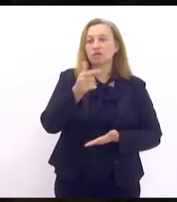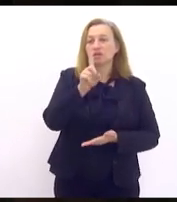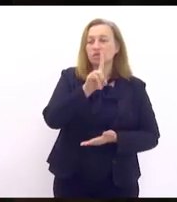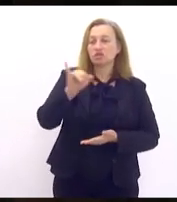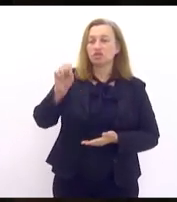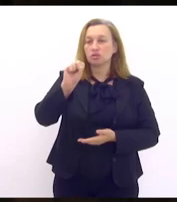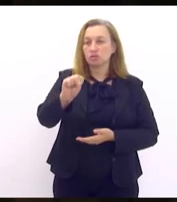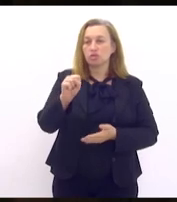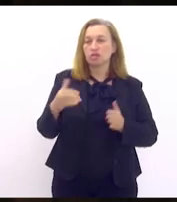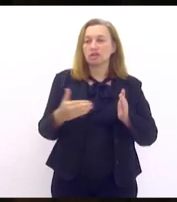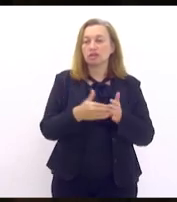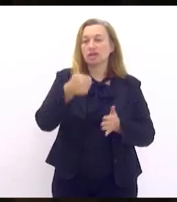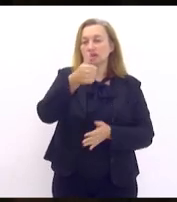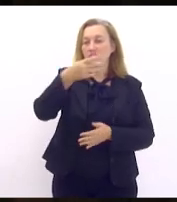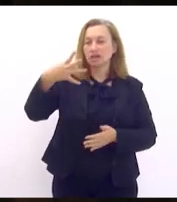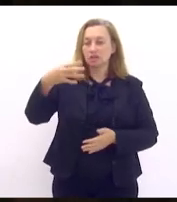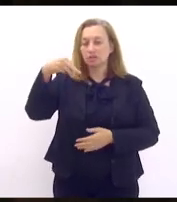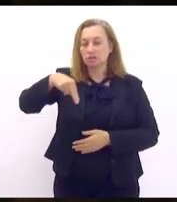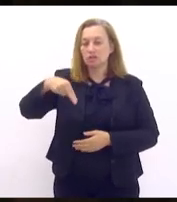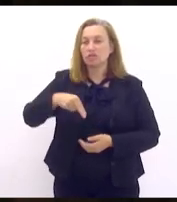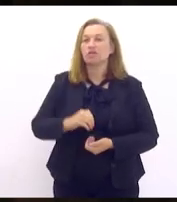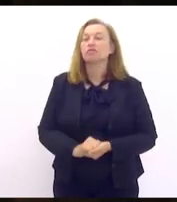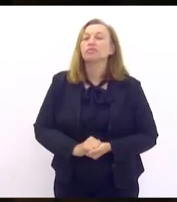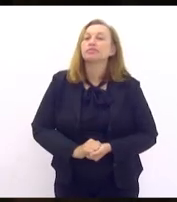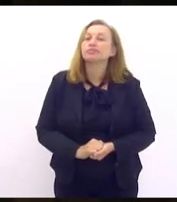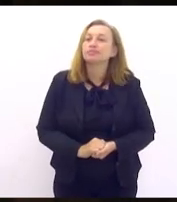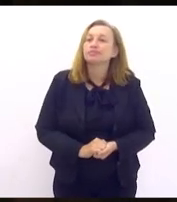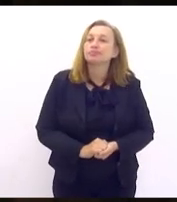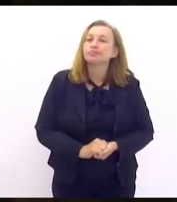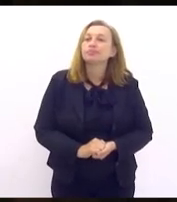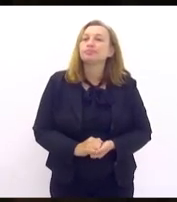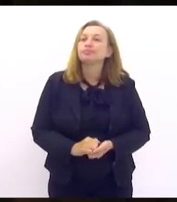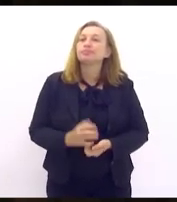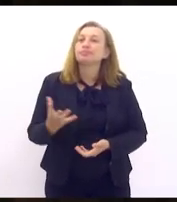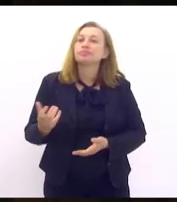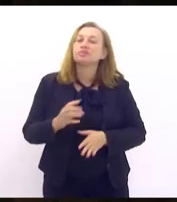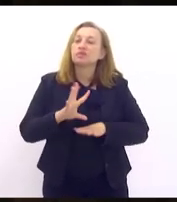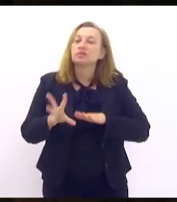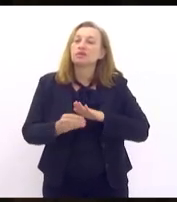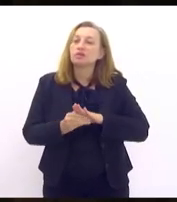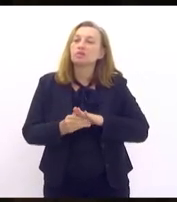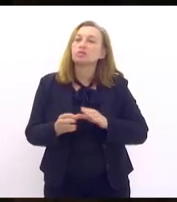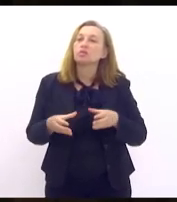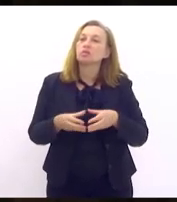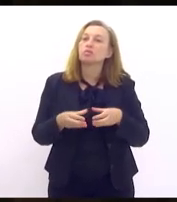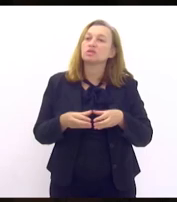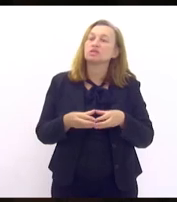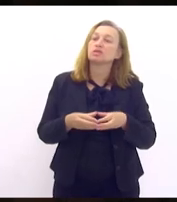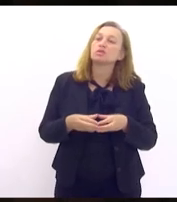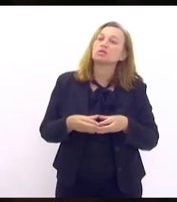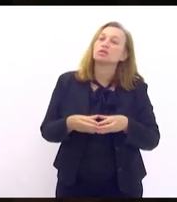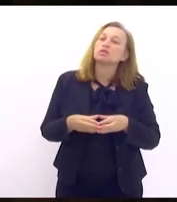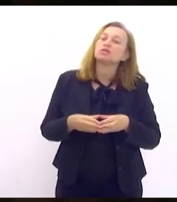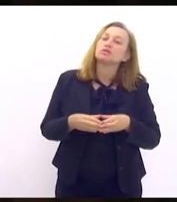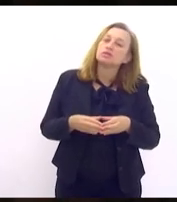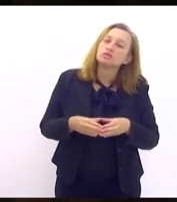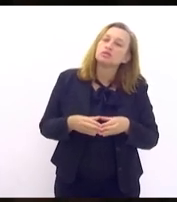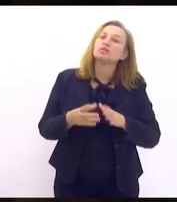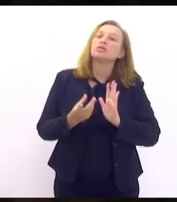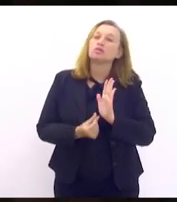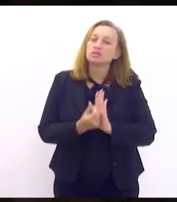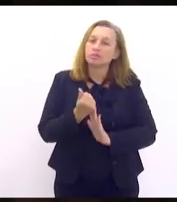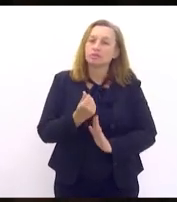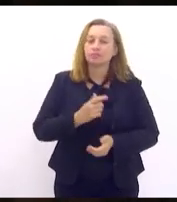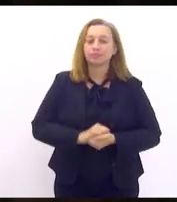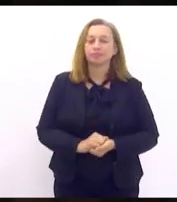8 ao dia 14 de novembro para o recebimento de emendas na Comissão de